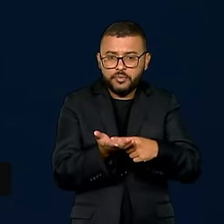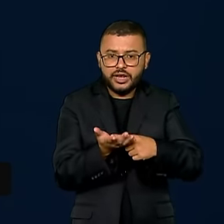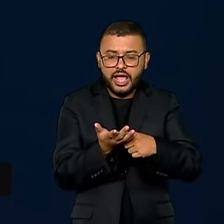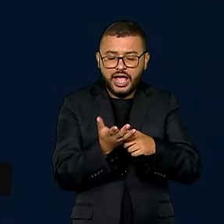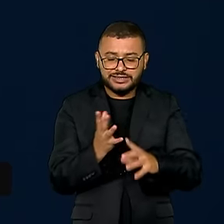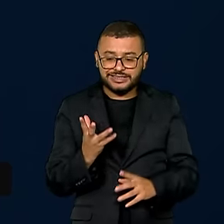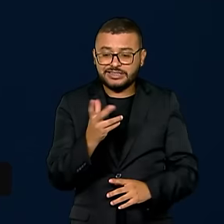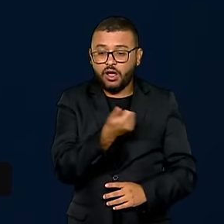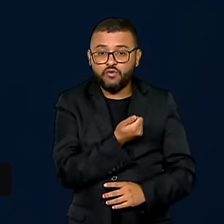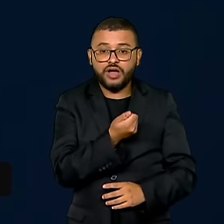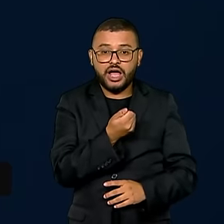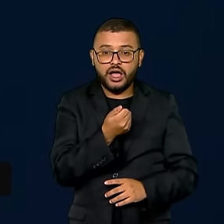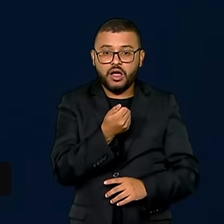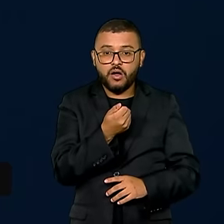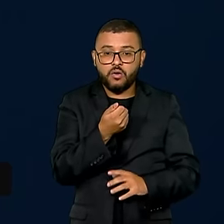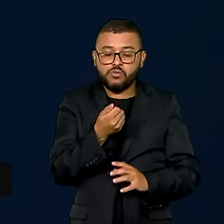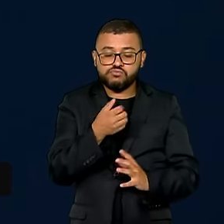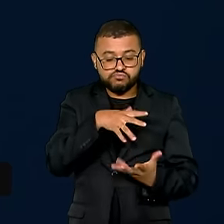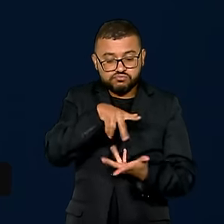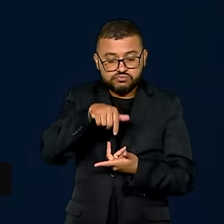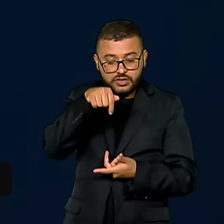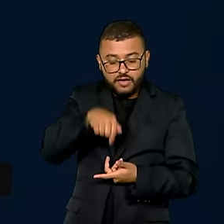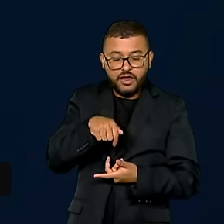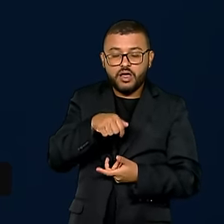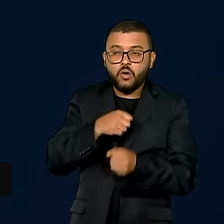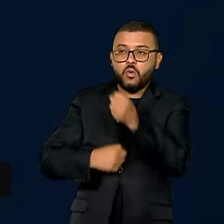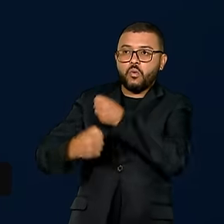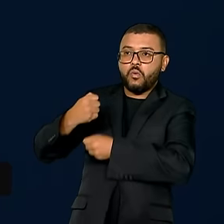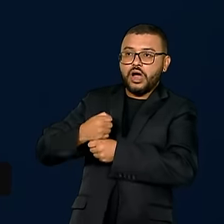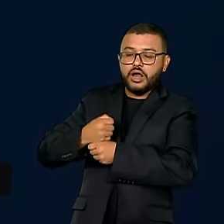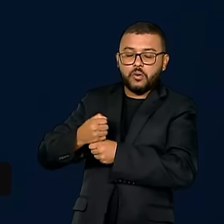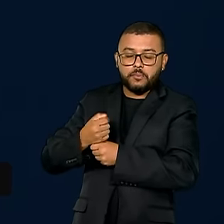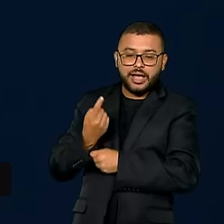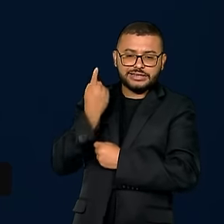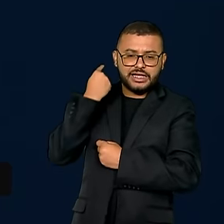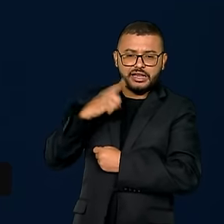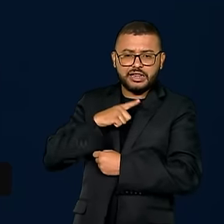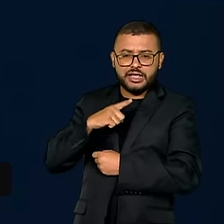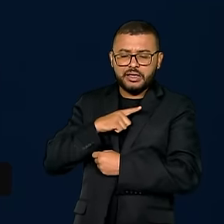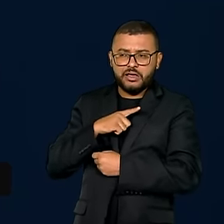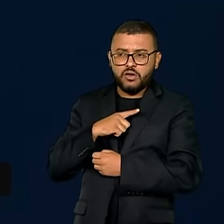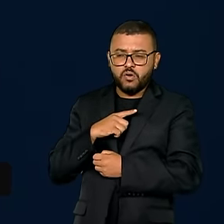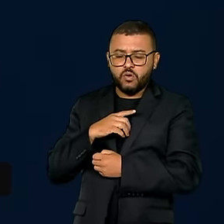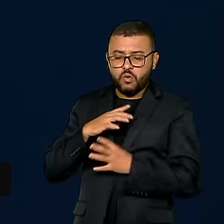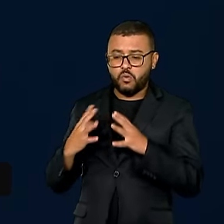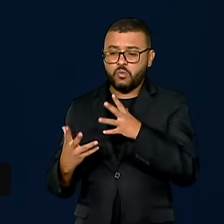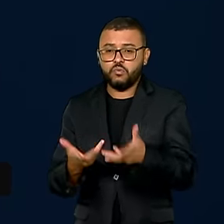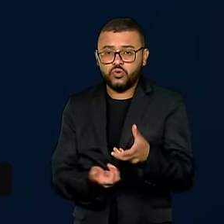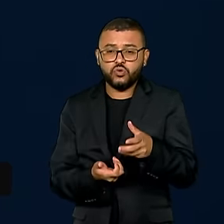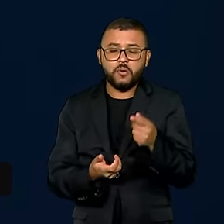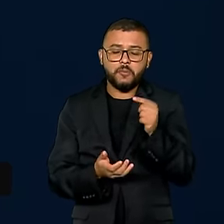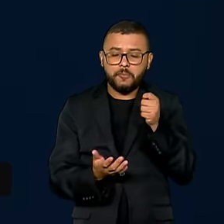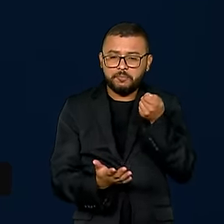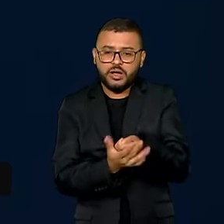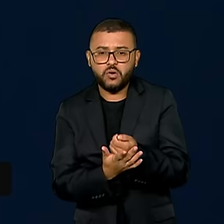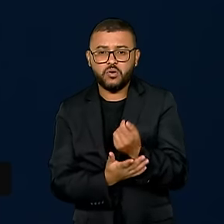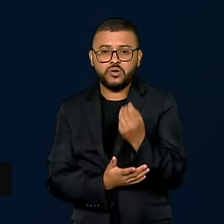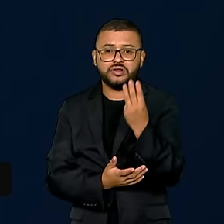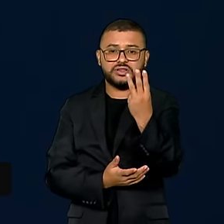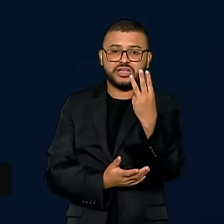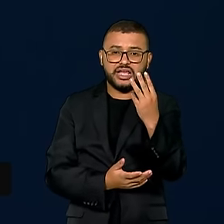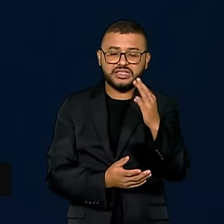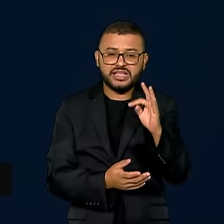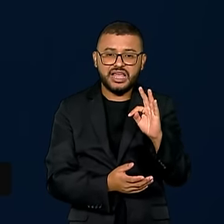planeta? Somente no ano passado, o mundo gastou mais de 2 trilhões e 224